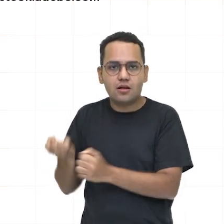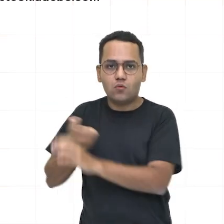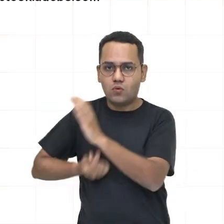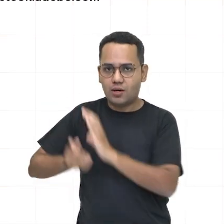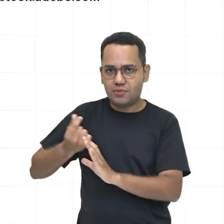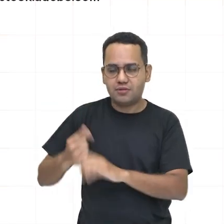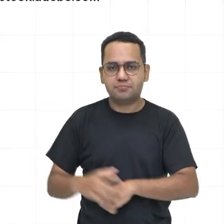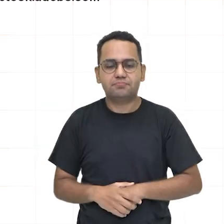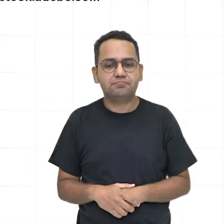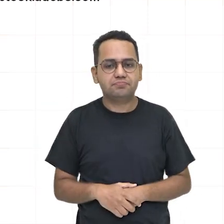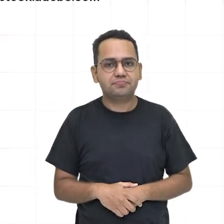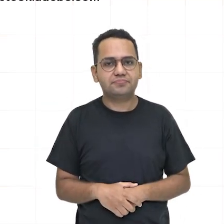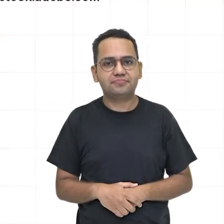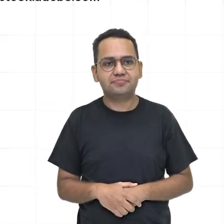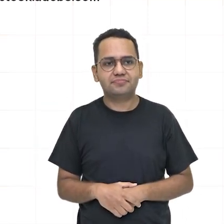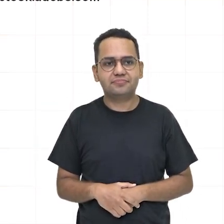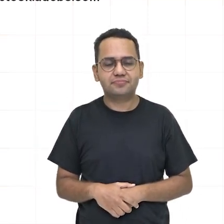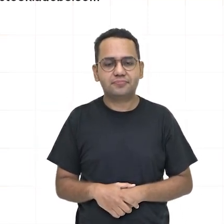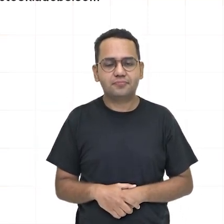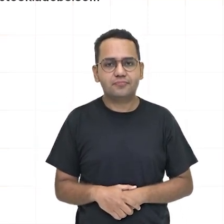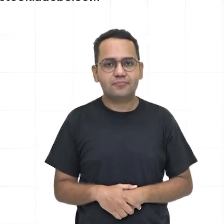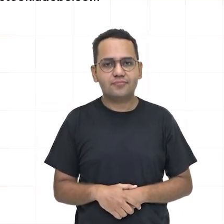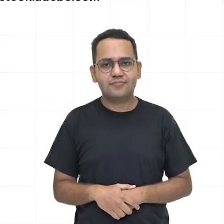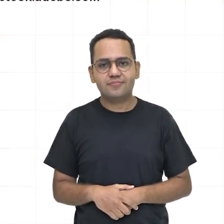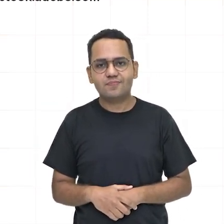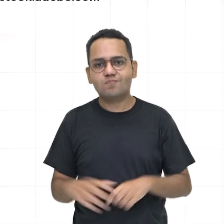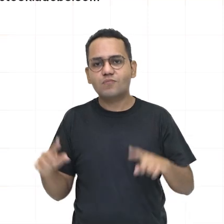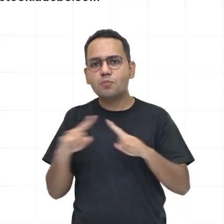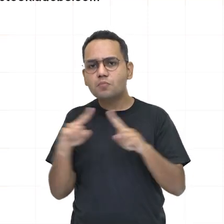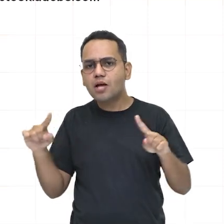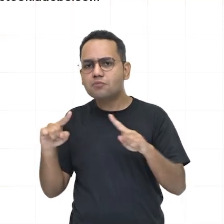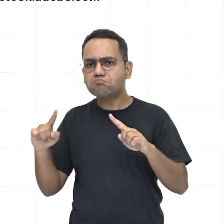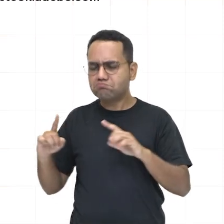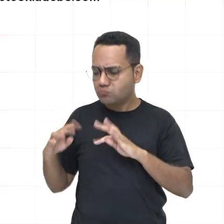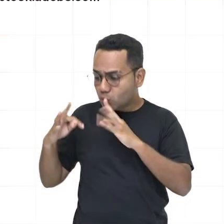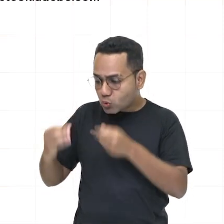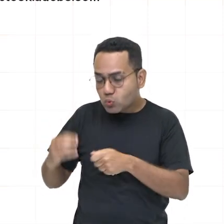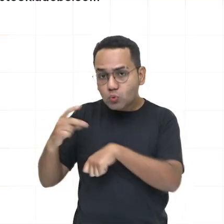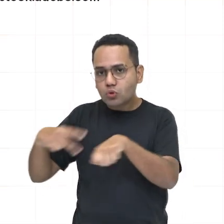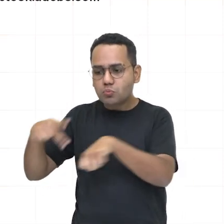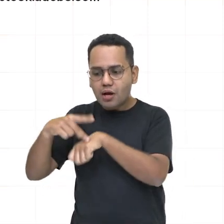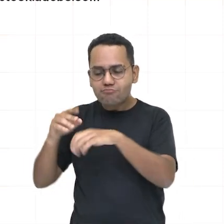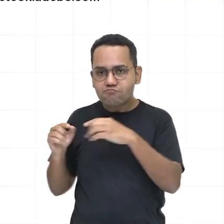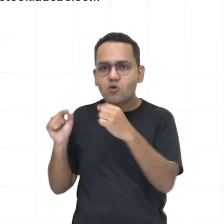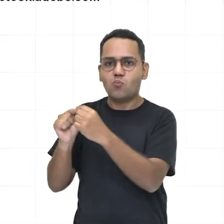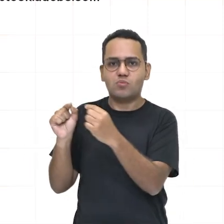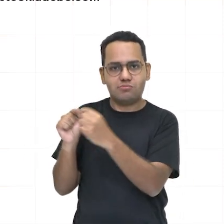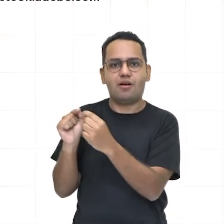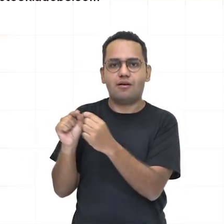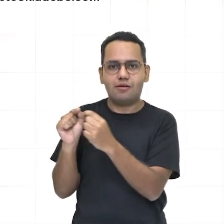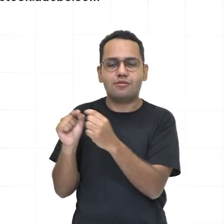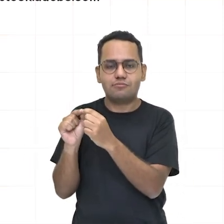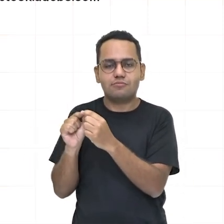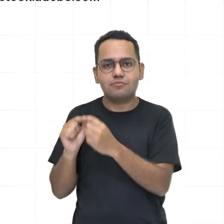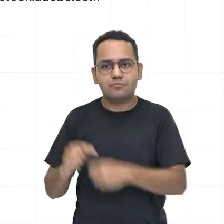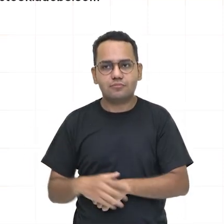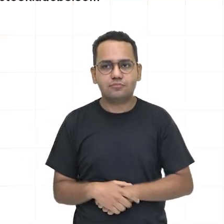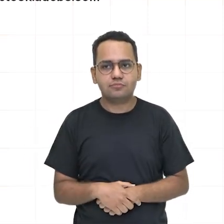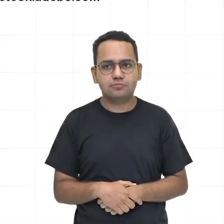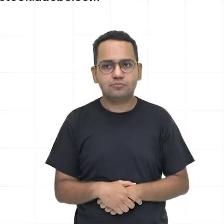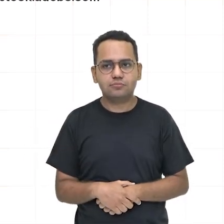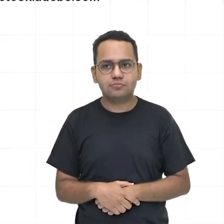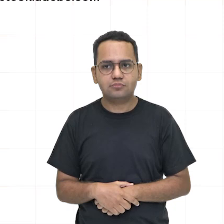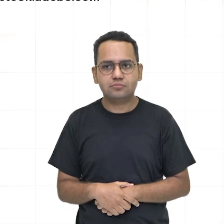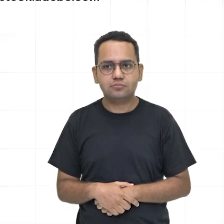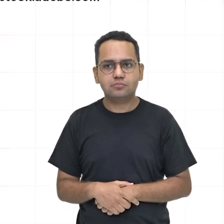Então todos os países entraram no mesmo sistema e daí, obviamente, que esse processo